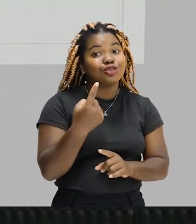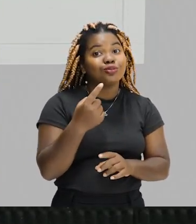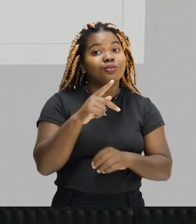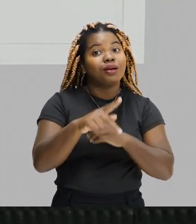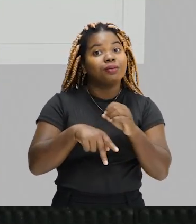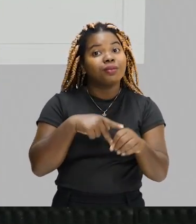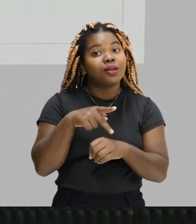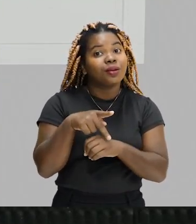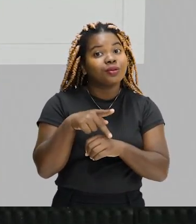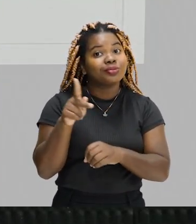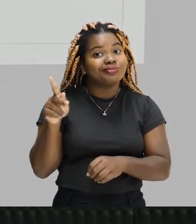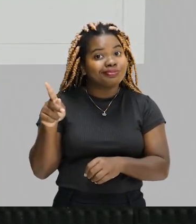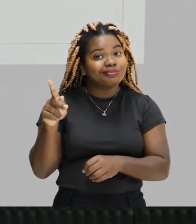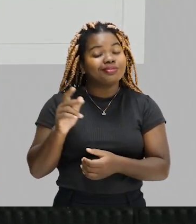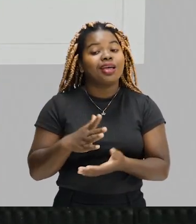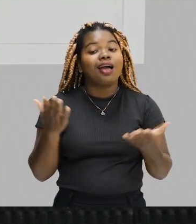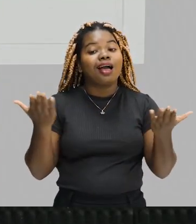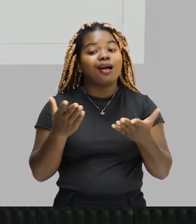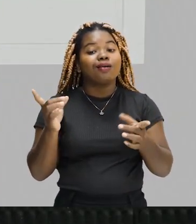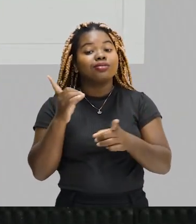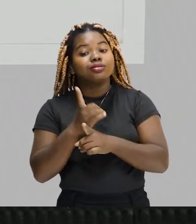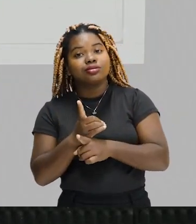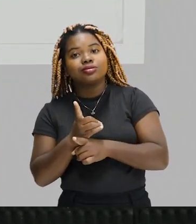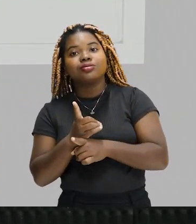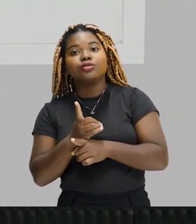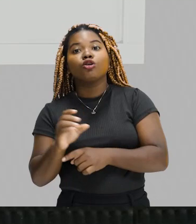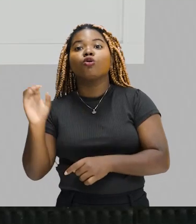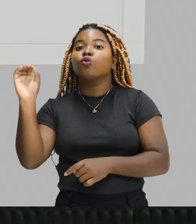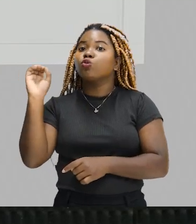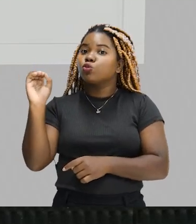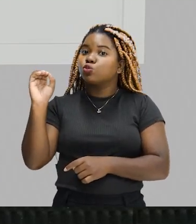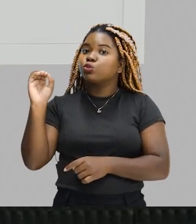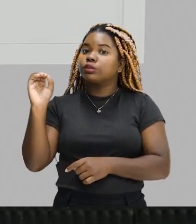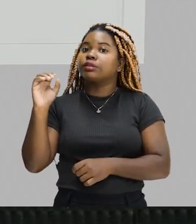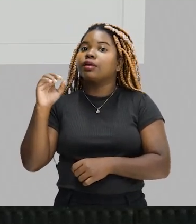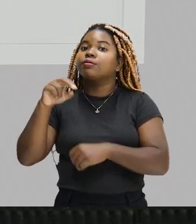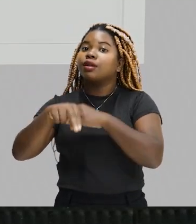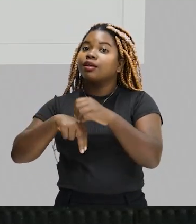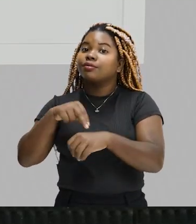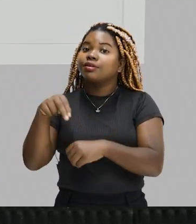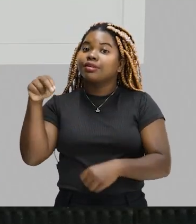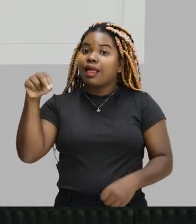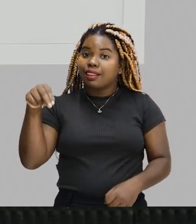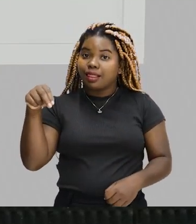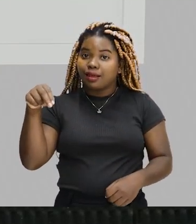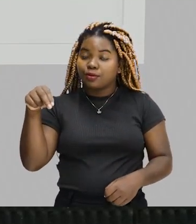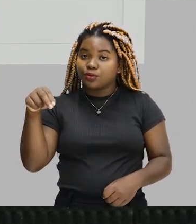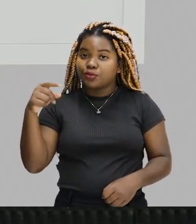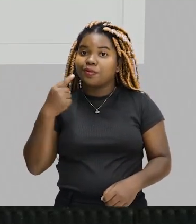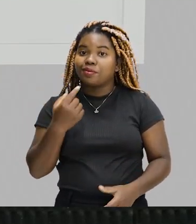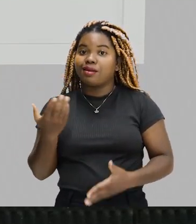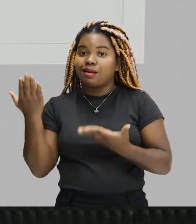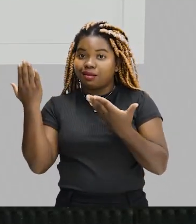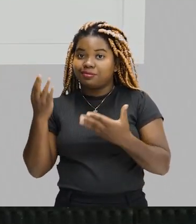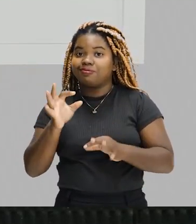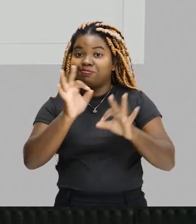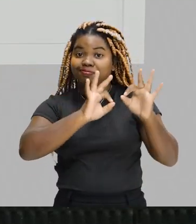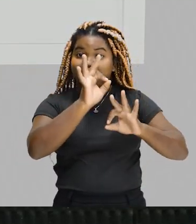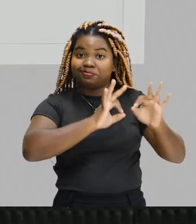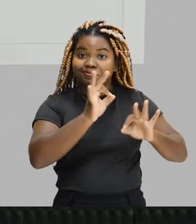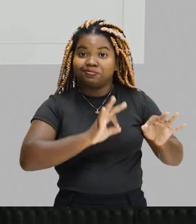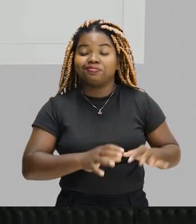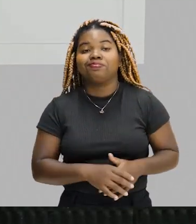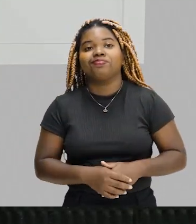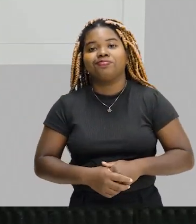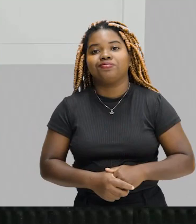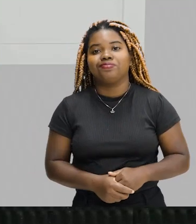próton. Agora nós temos que encontrar o zero para o neutro. Tá certo? Encontrar o zero para o neutro.